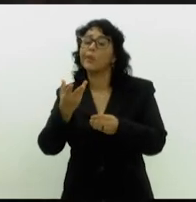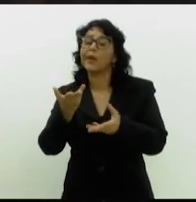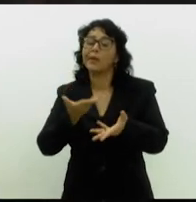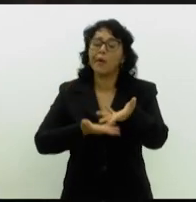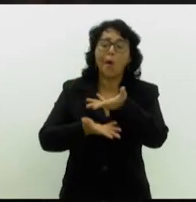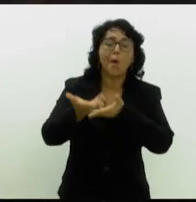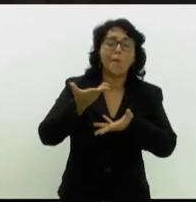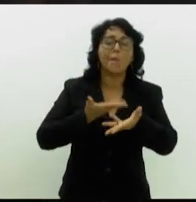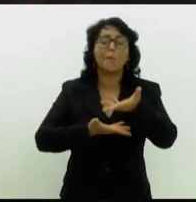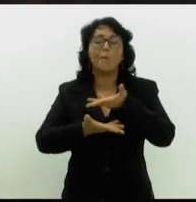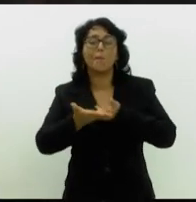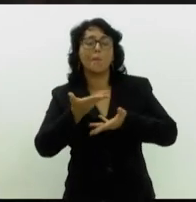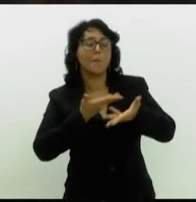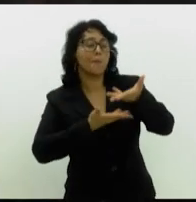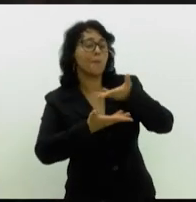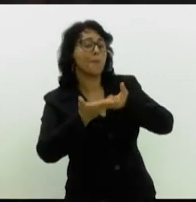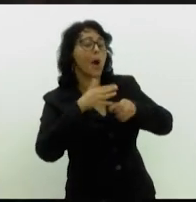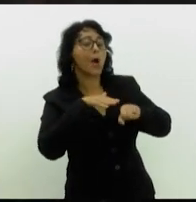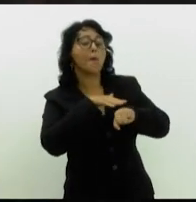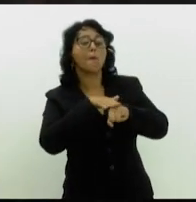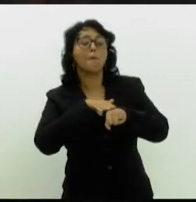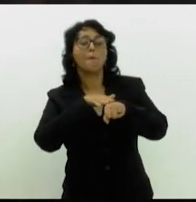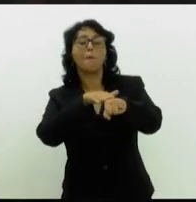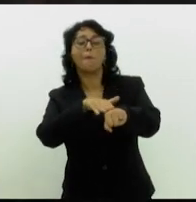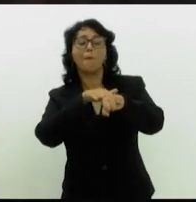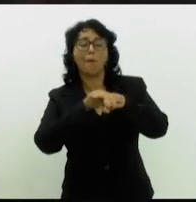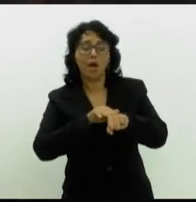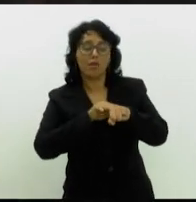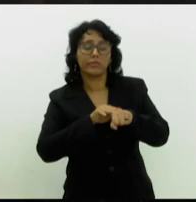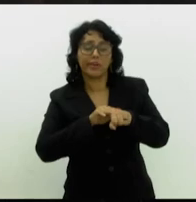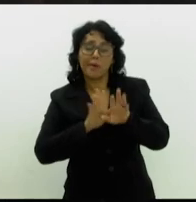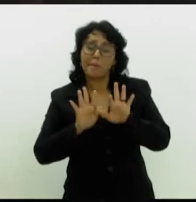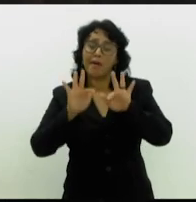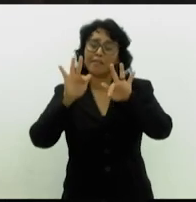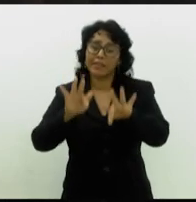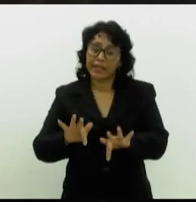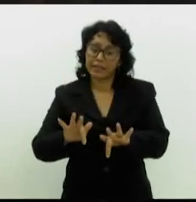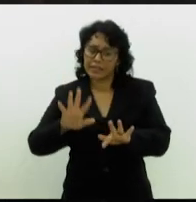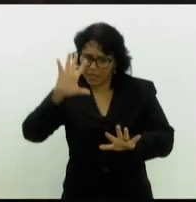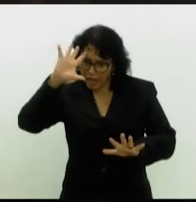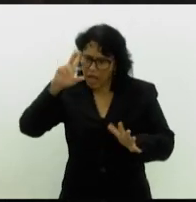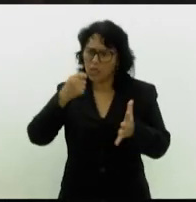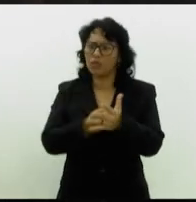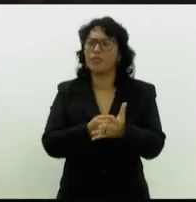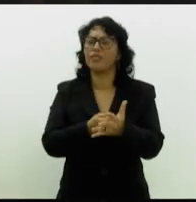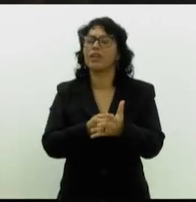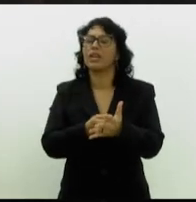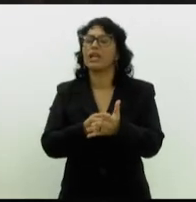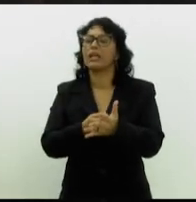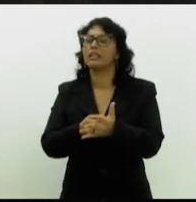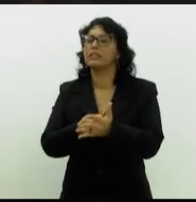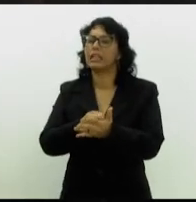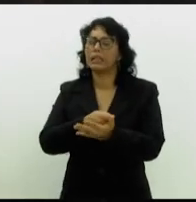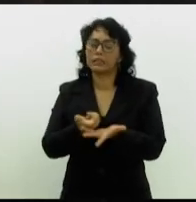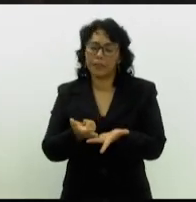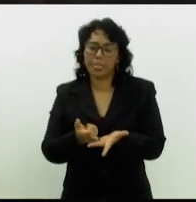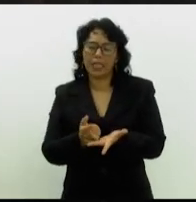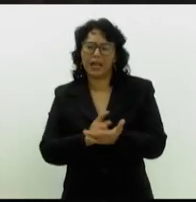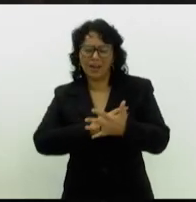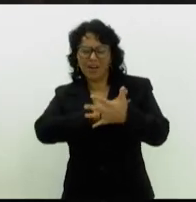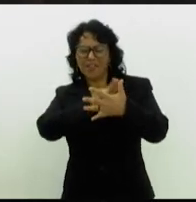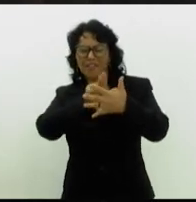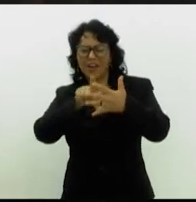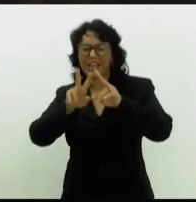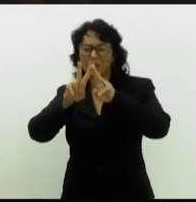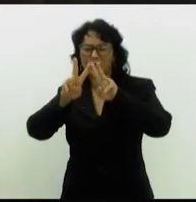chegar aos finalmente as questões de estado devem